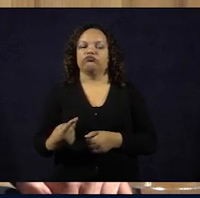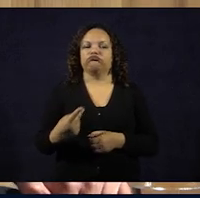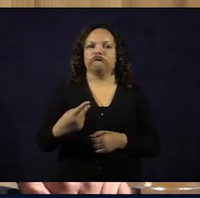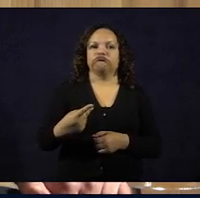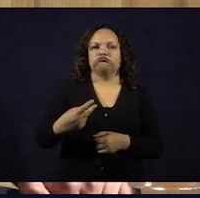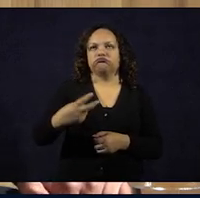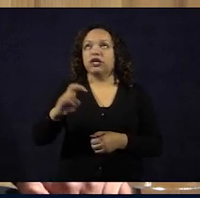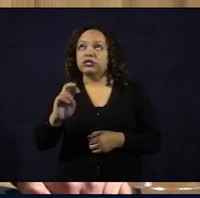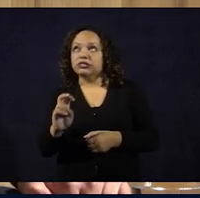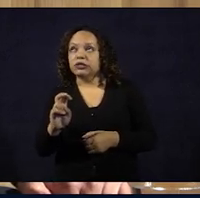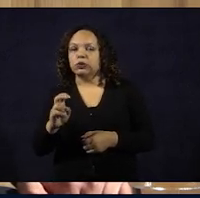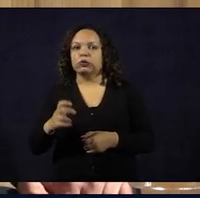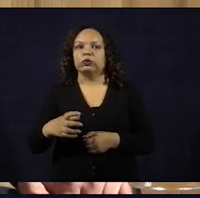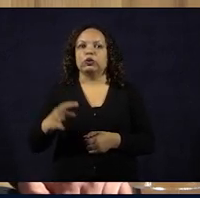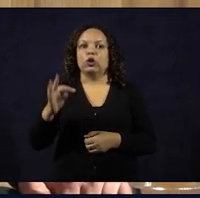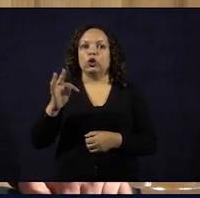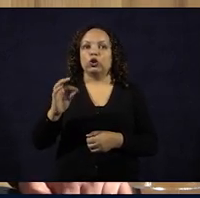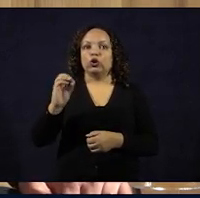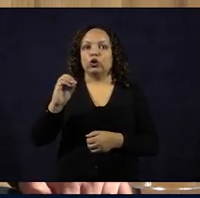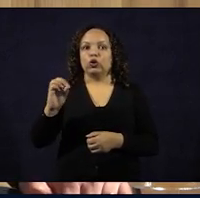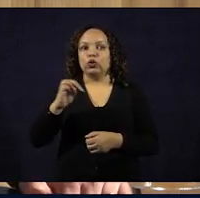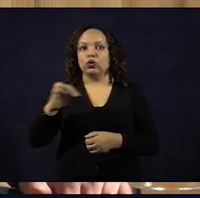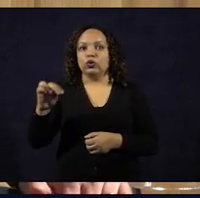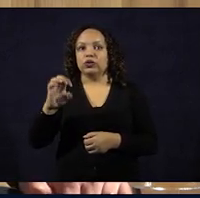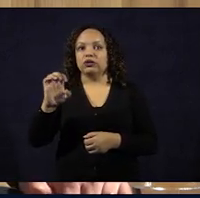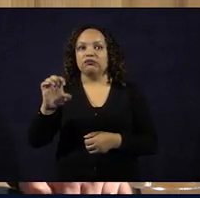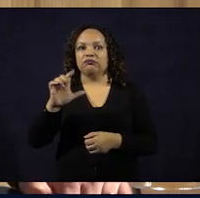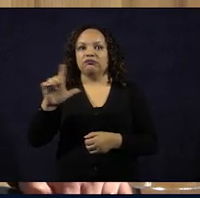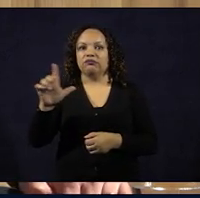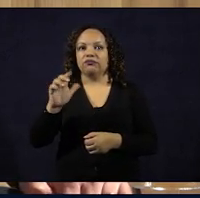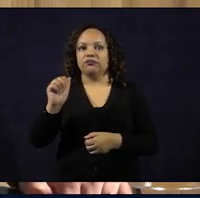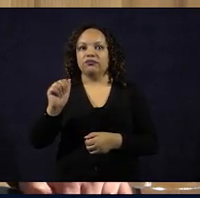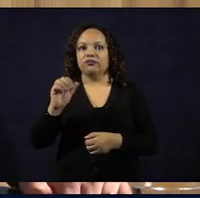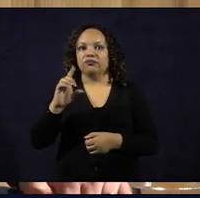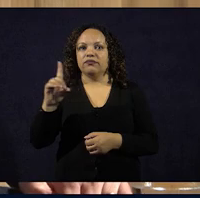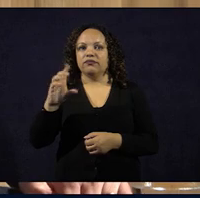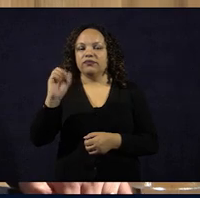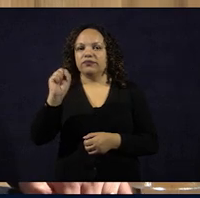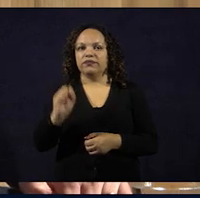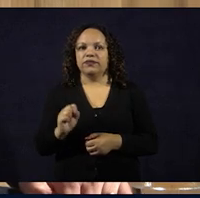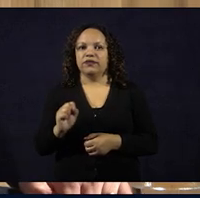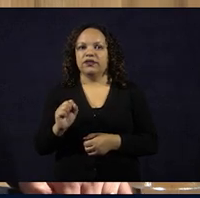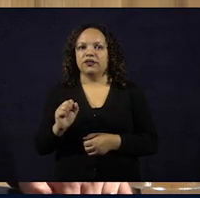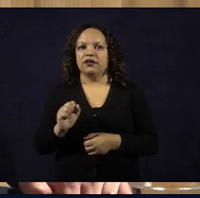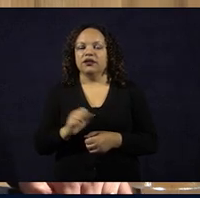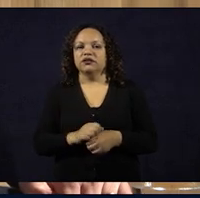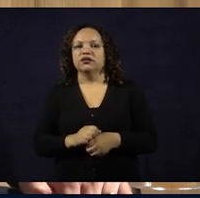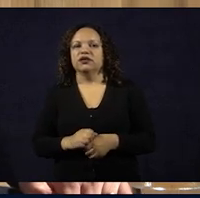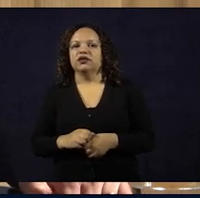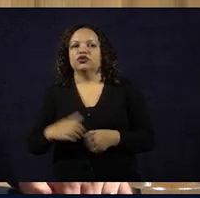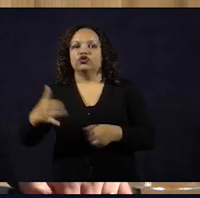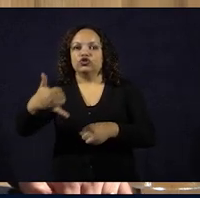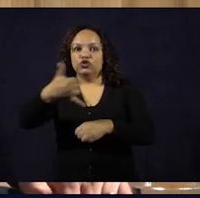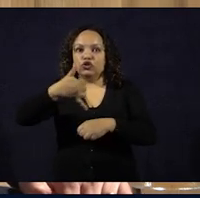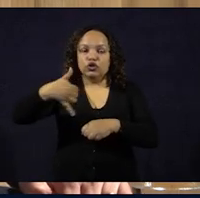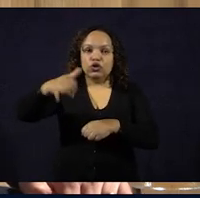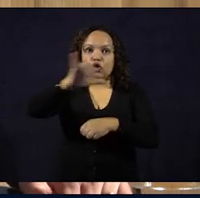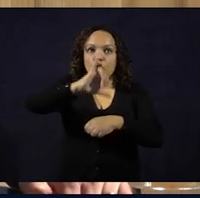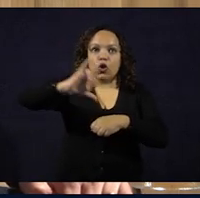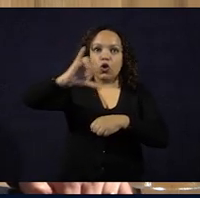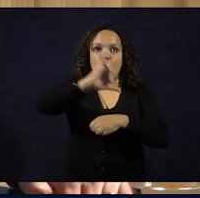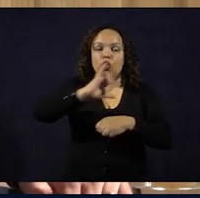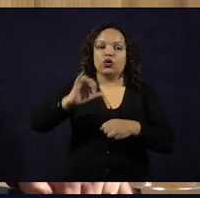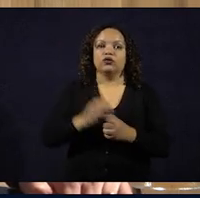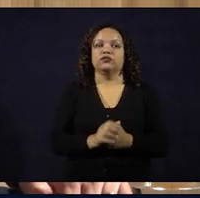por hectare né só já extrai zero cinco zero seis tá então era 10 vezes mais produtiva nesse nesse